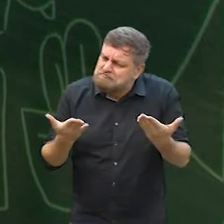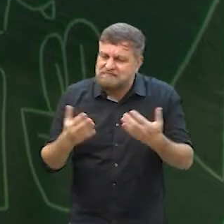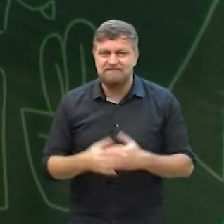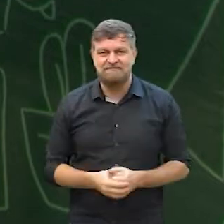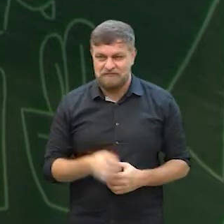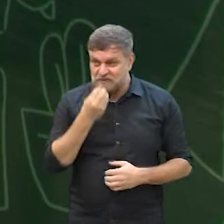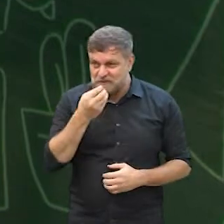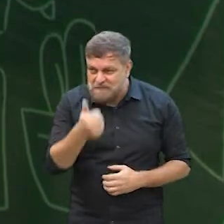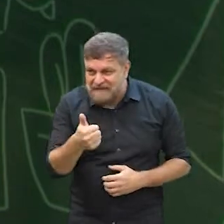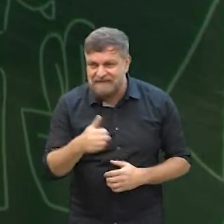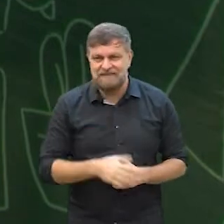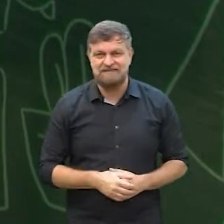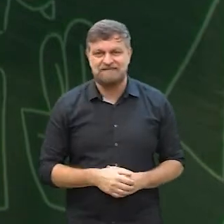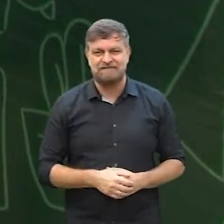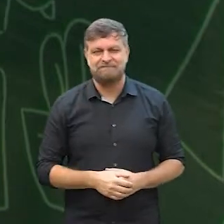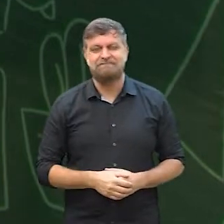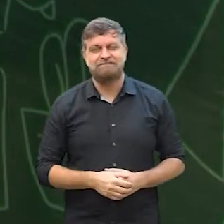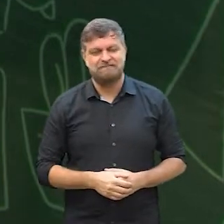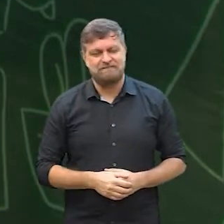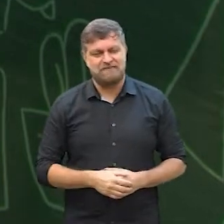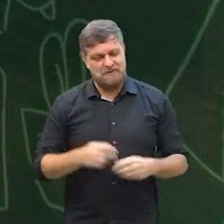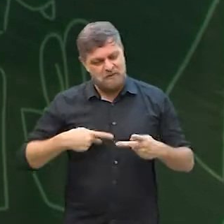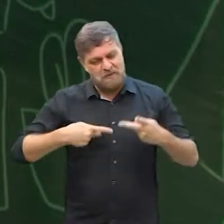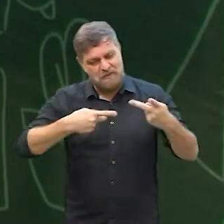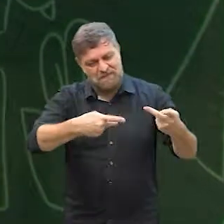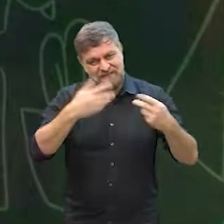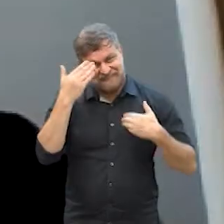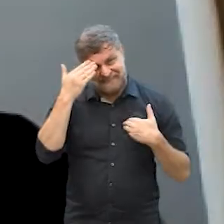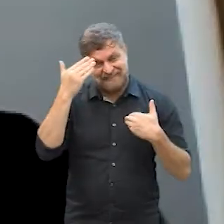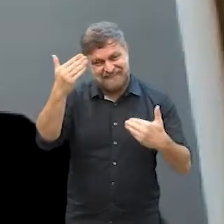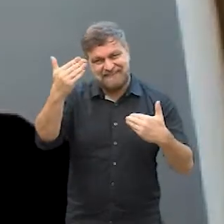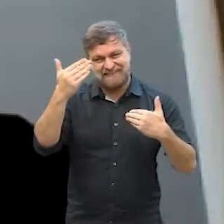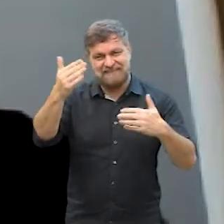bem? Tudo jóia, agradeço o convite.